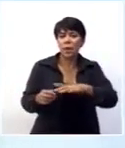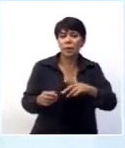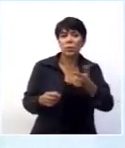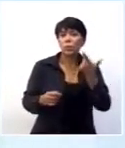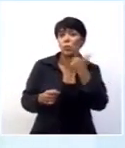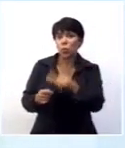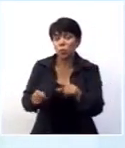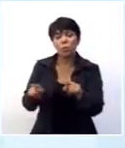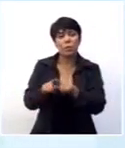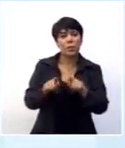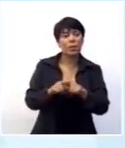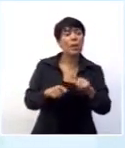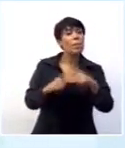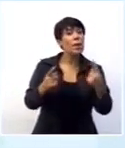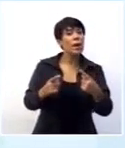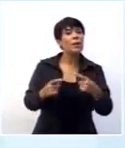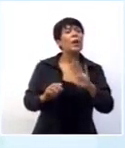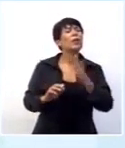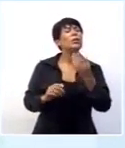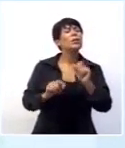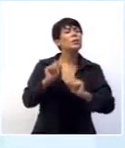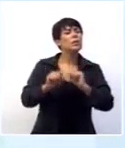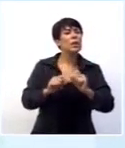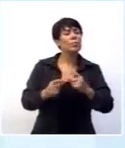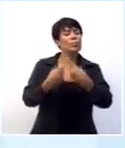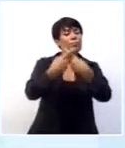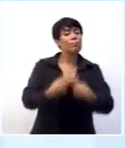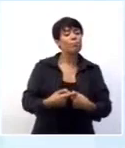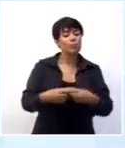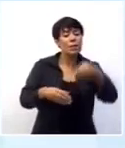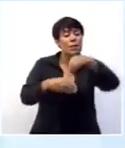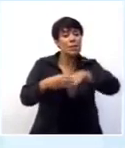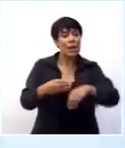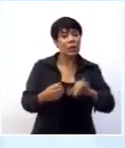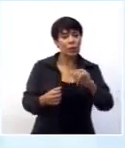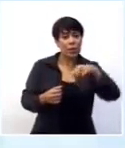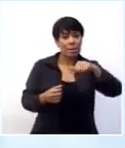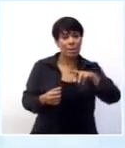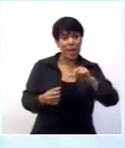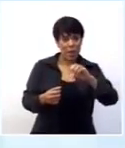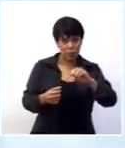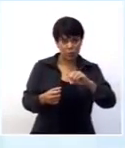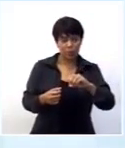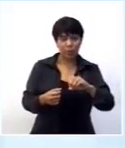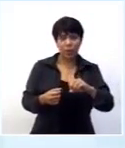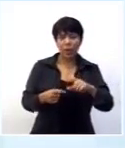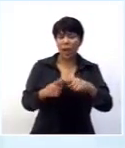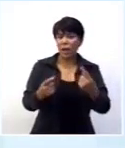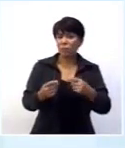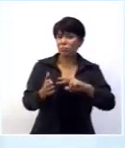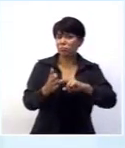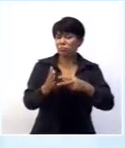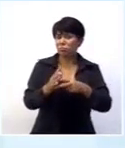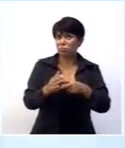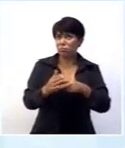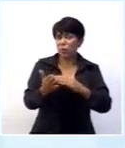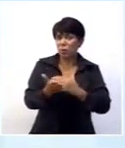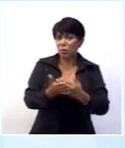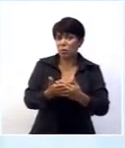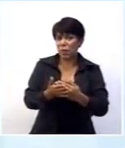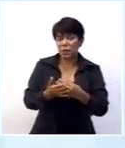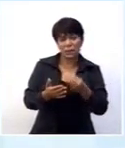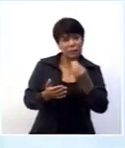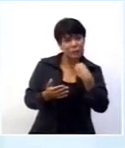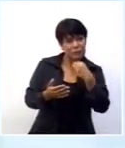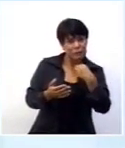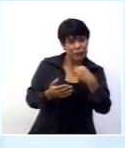nós vamos ver uma disputa interna dentro desse império, tá? Você vai ver uma disputa ali que vai enfraquecer a estrutura. Pensa o seguinte, a